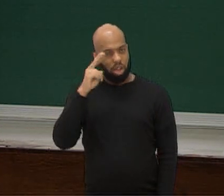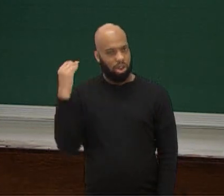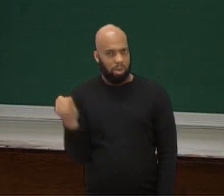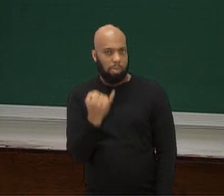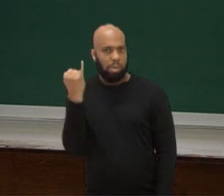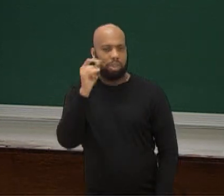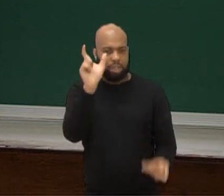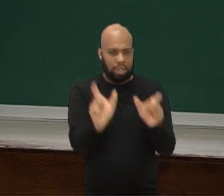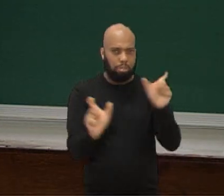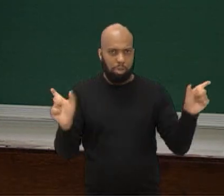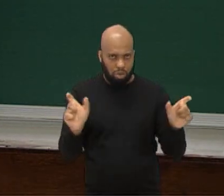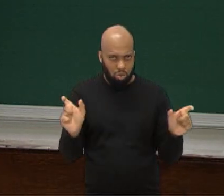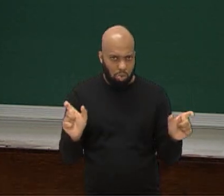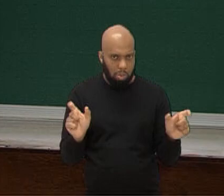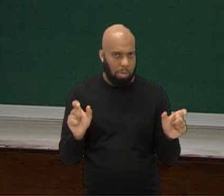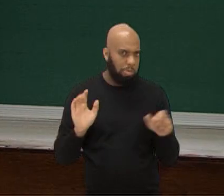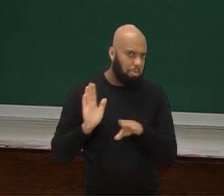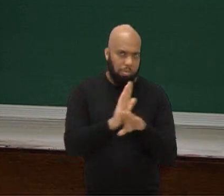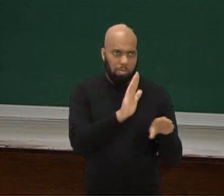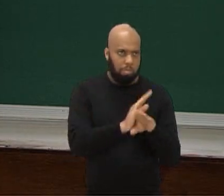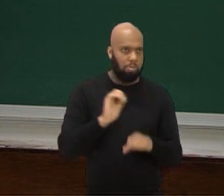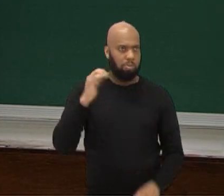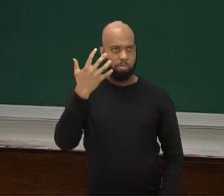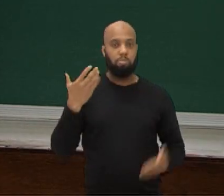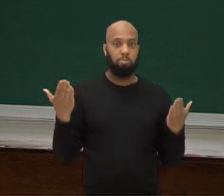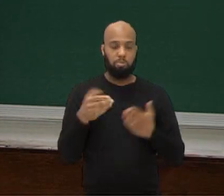falar a partir de agora.